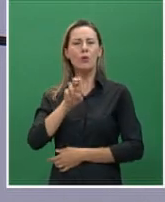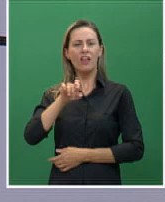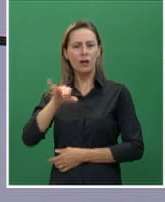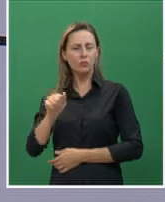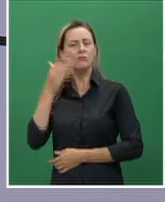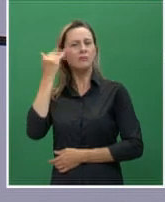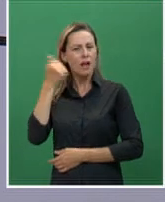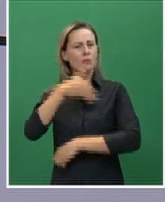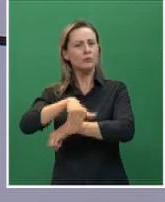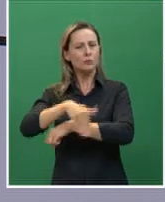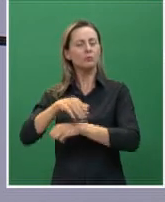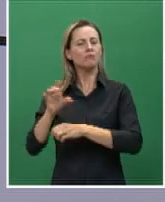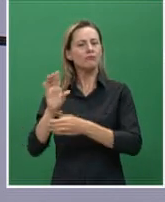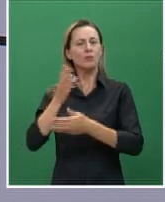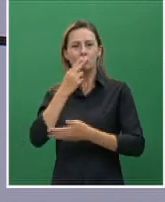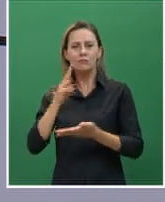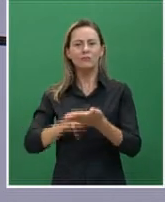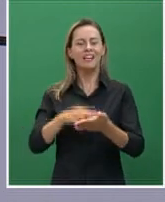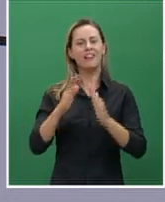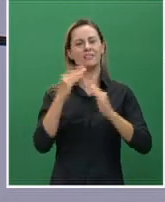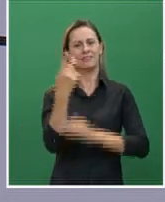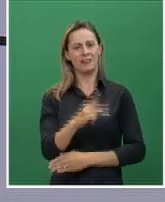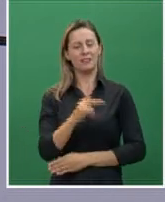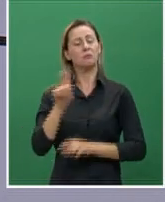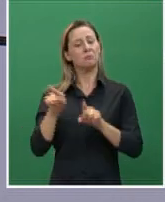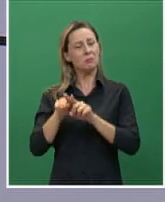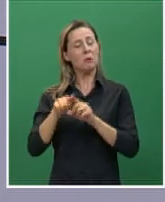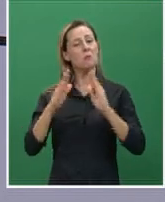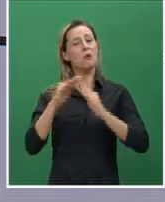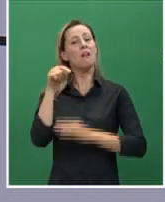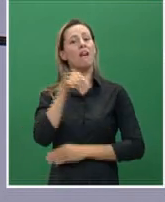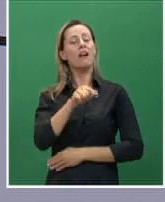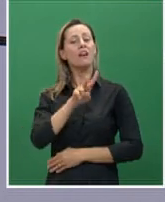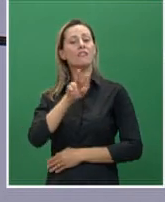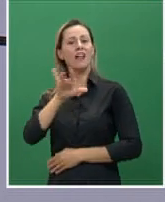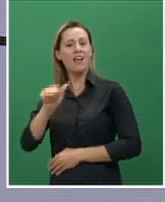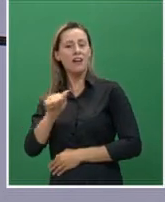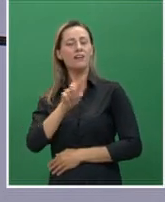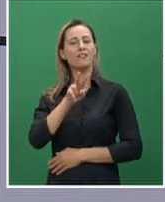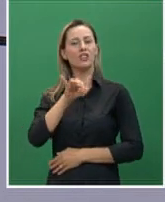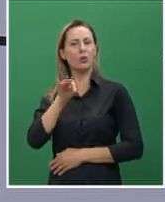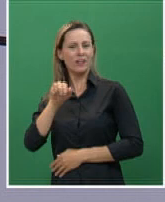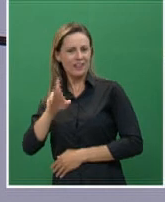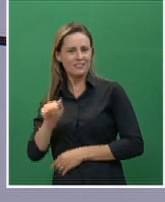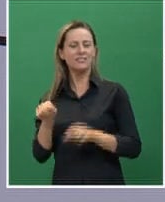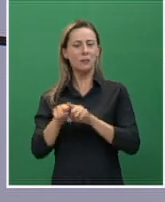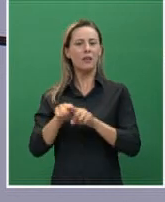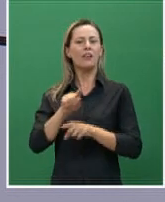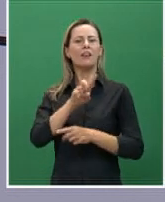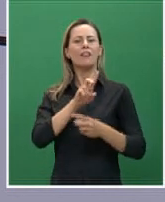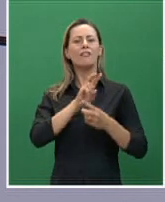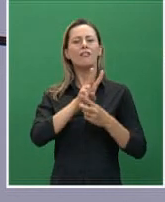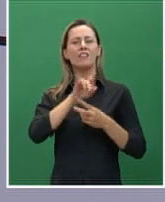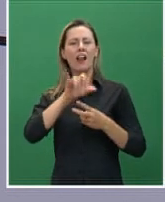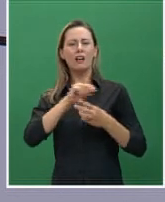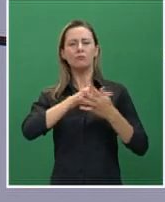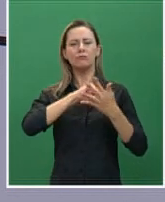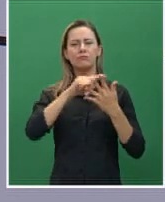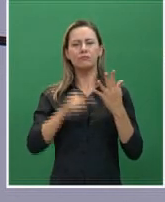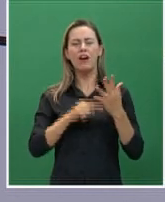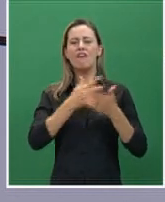tem endereço e recebe correspondência na sua casa que mora na Vila Vitória Vila Lenzi Vila bromberg e vila